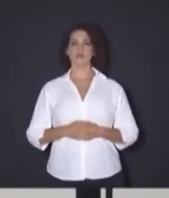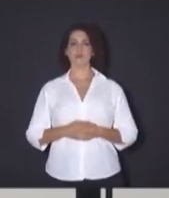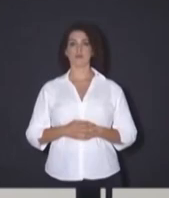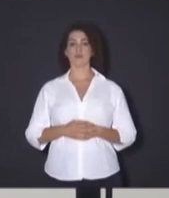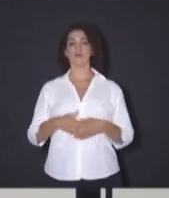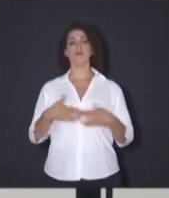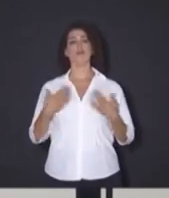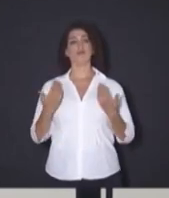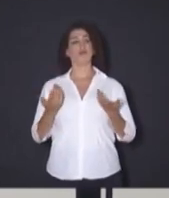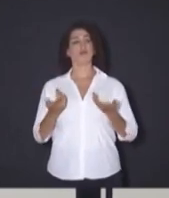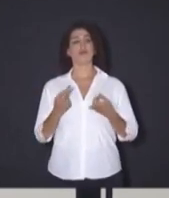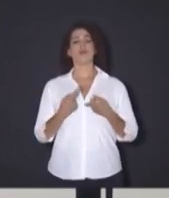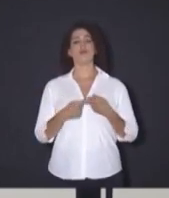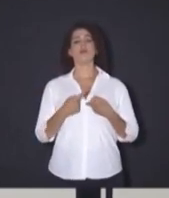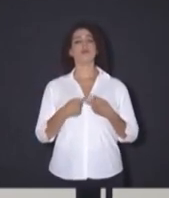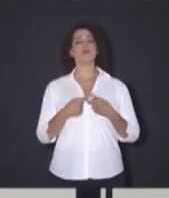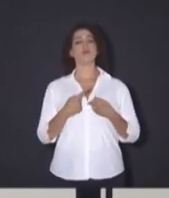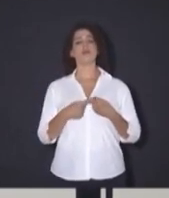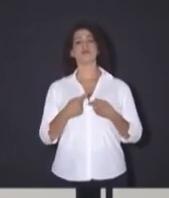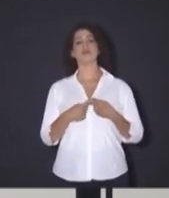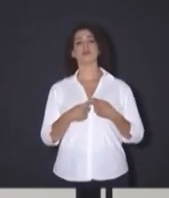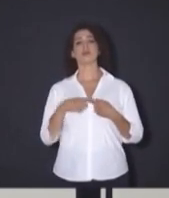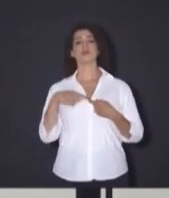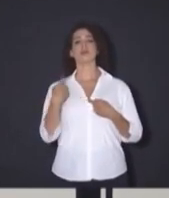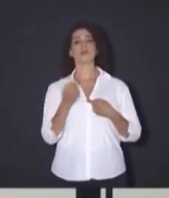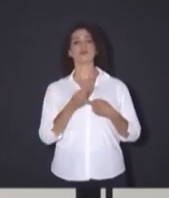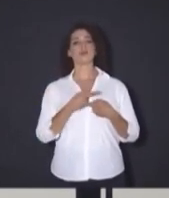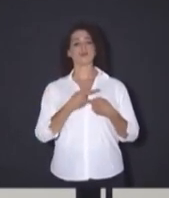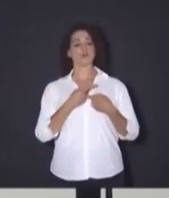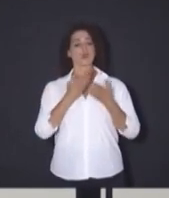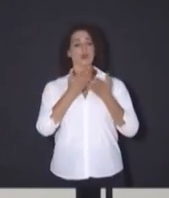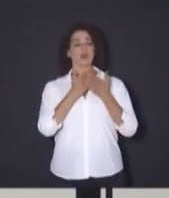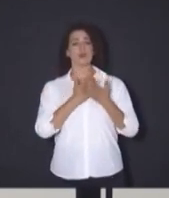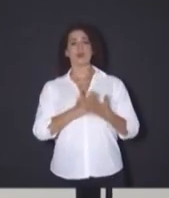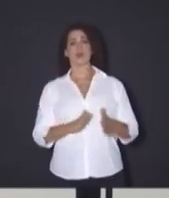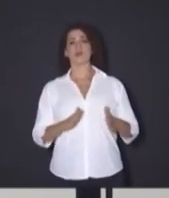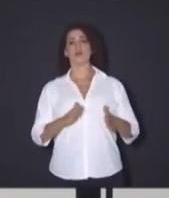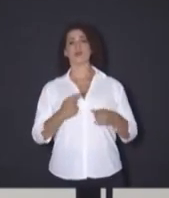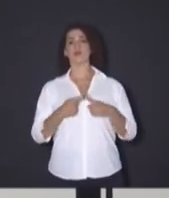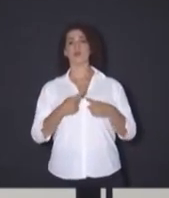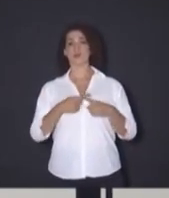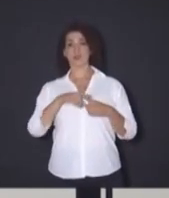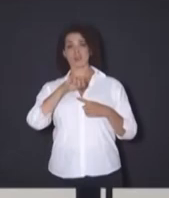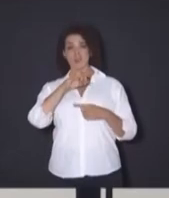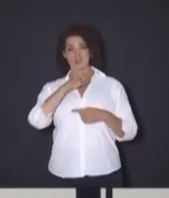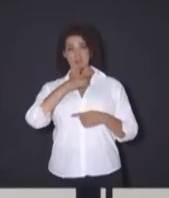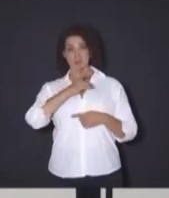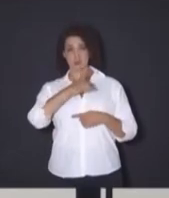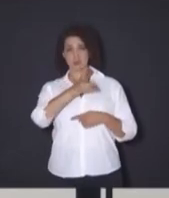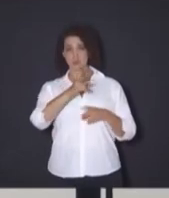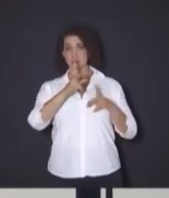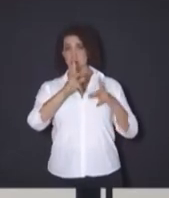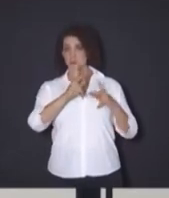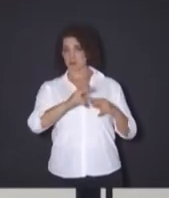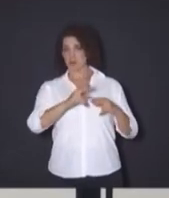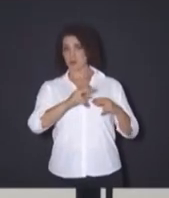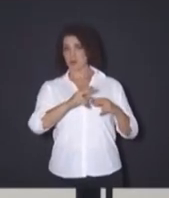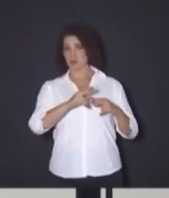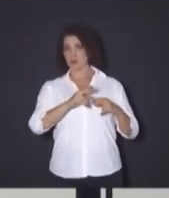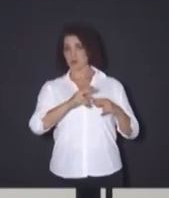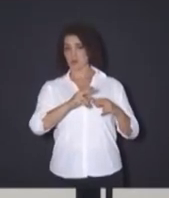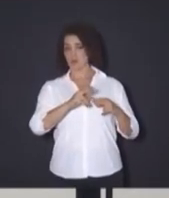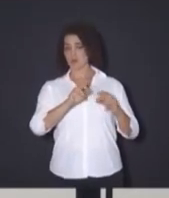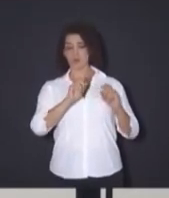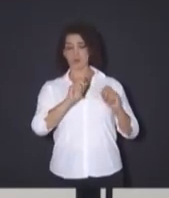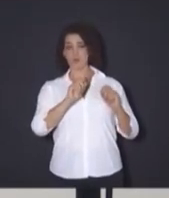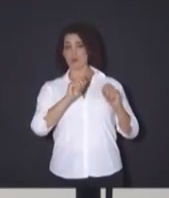Então, por que que a gente vai destruir? Porque lá, se for do jeito que está, que é que a